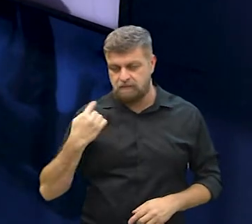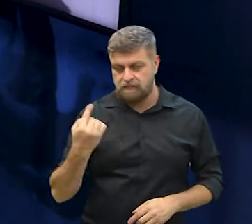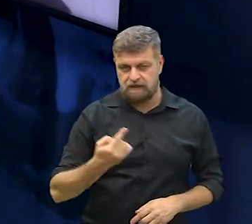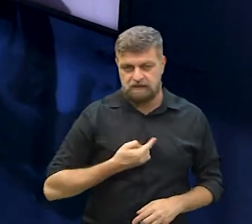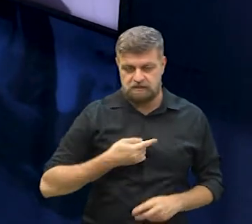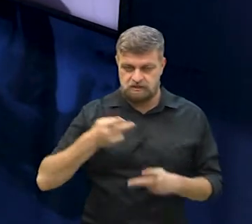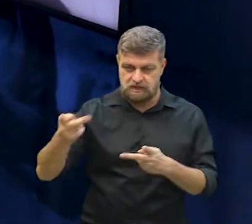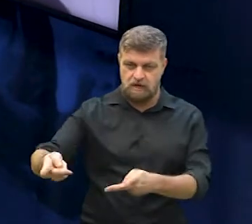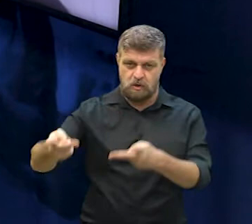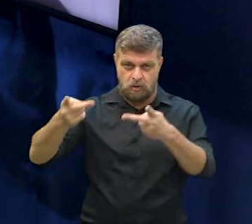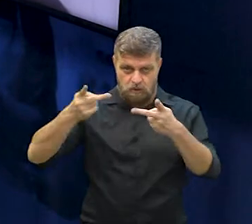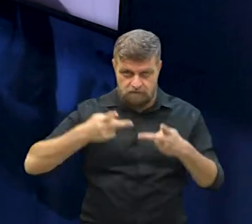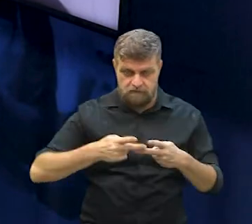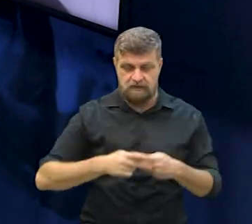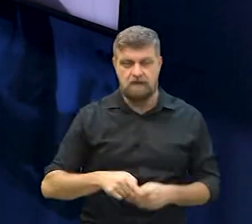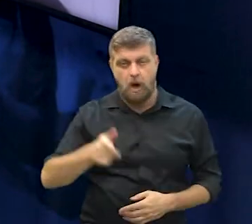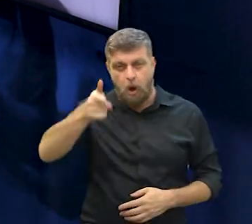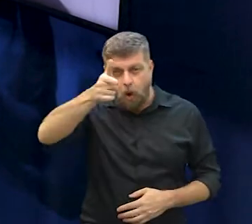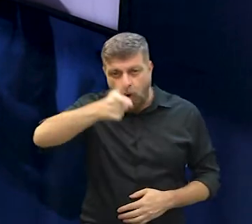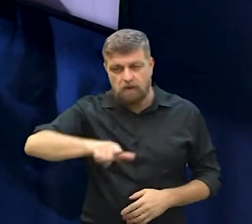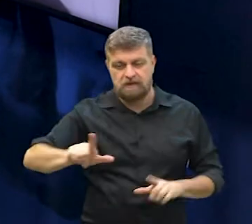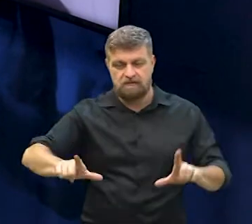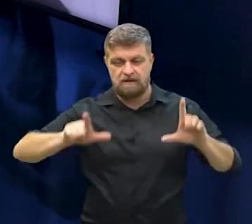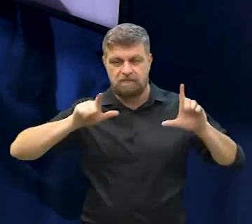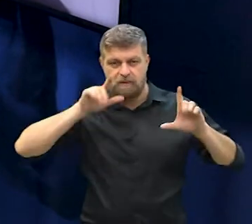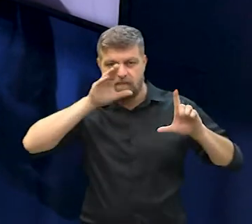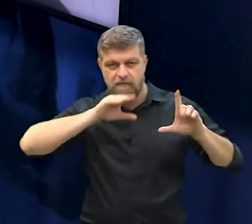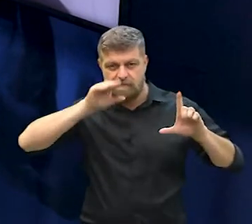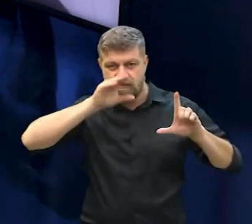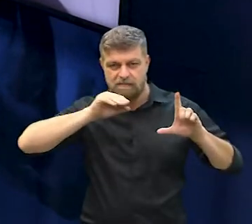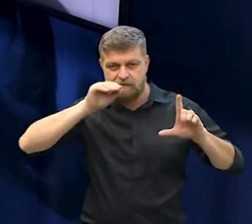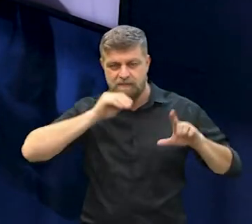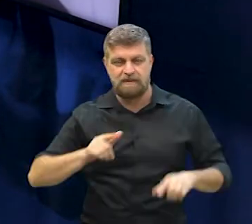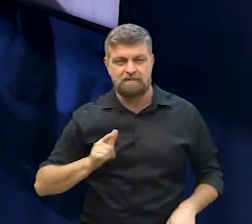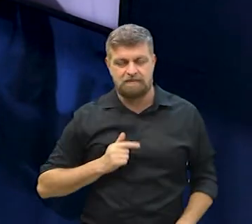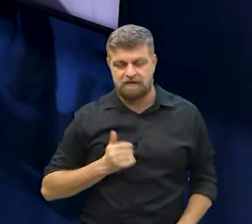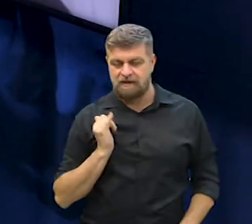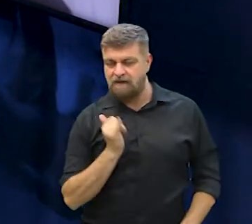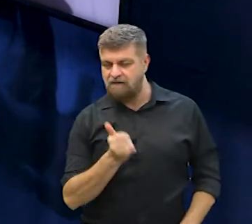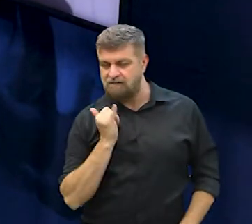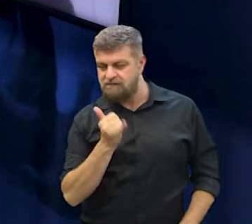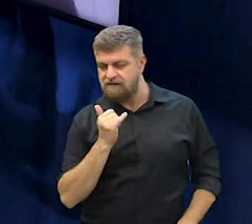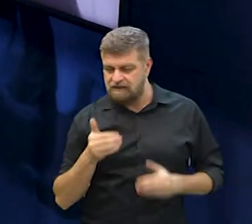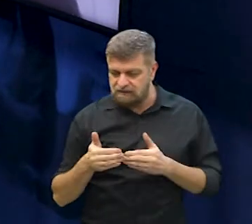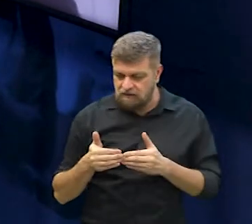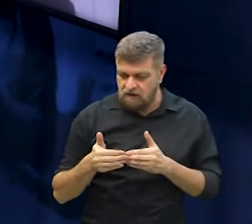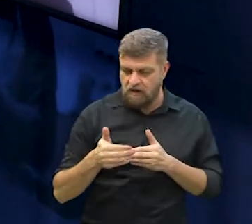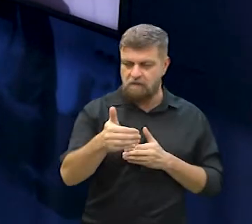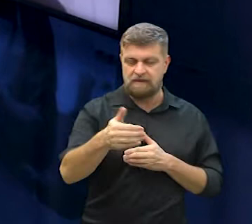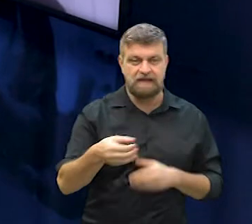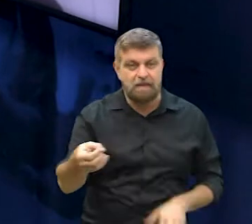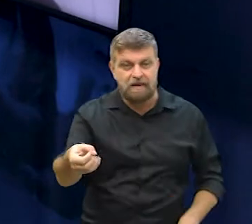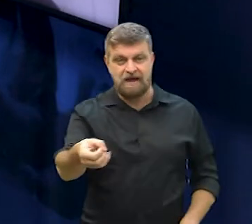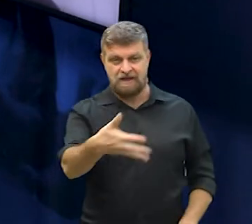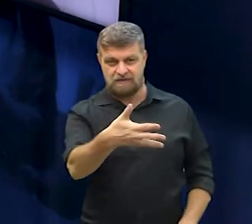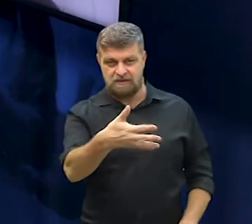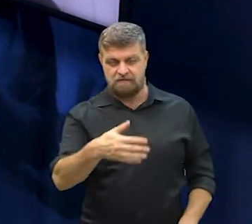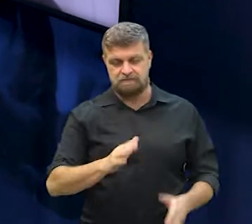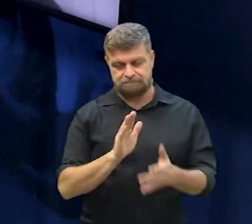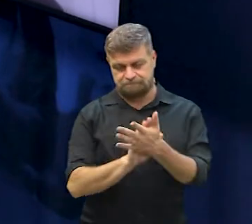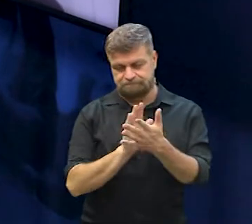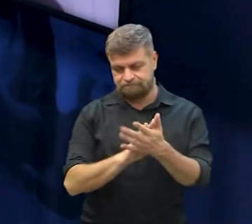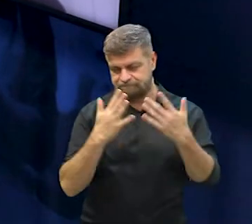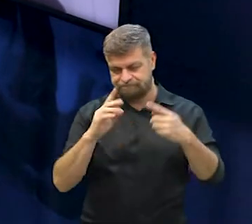participação. A gente já deixa o convite para vocês voltarem aqui para o Ser Empreendedor, contando uma nova etapa dessa